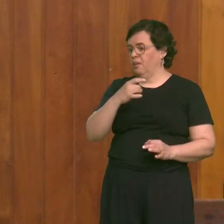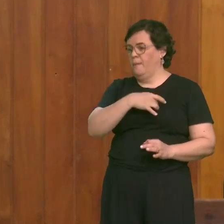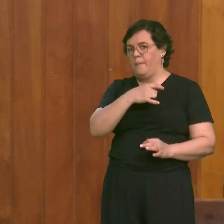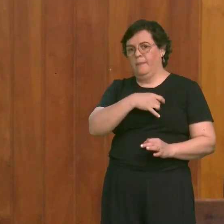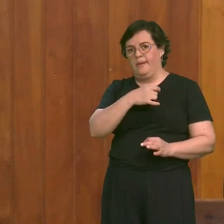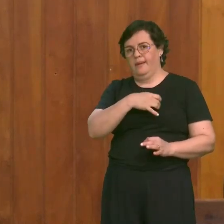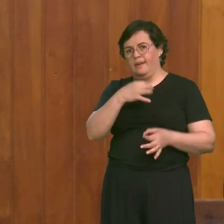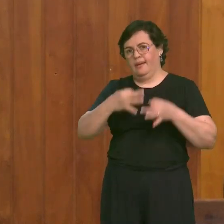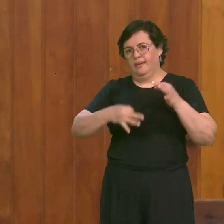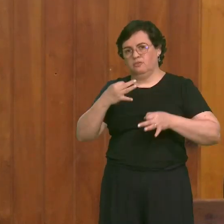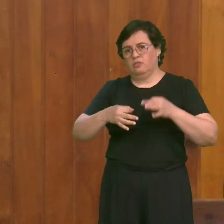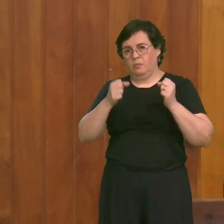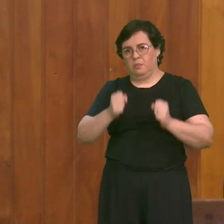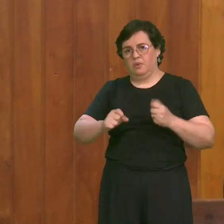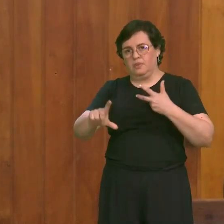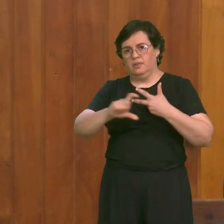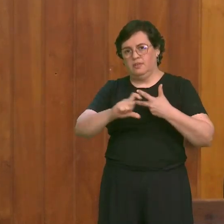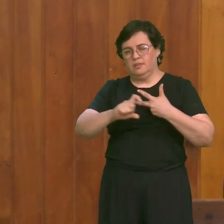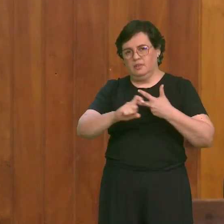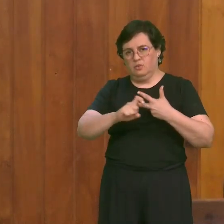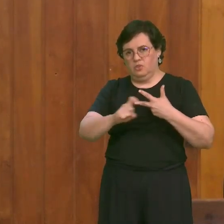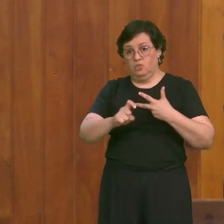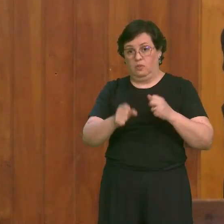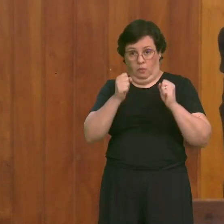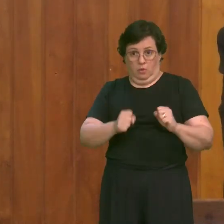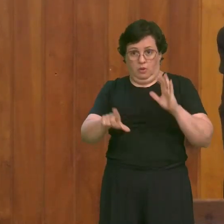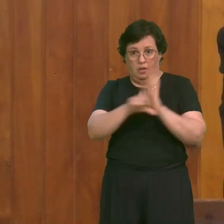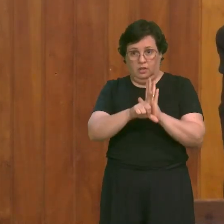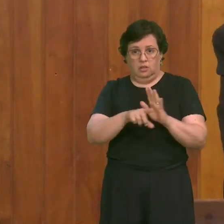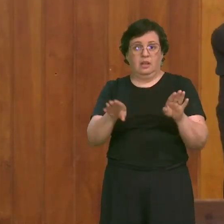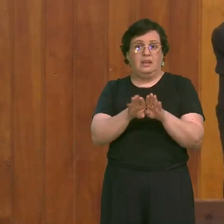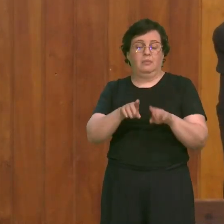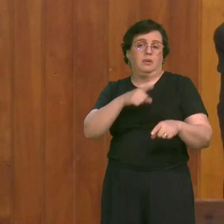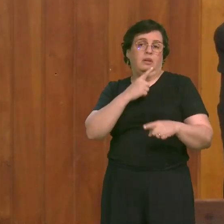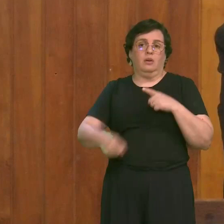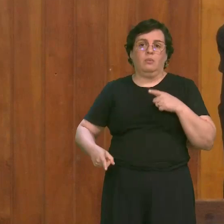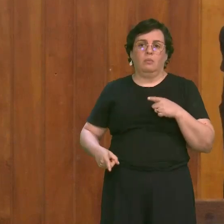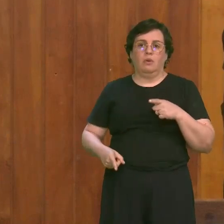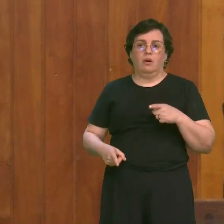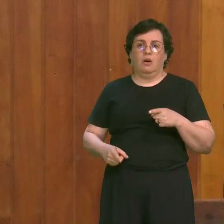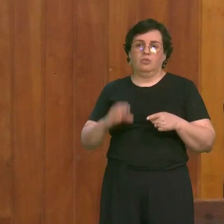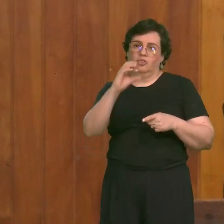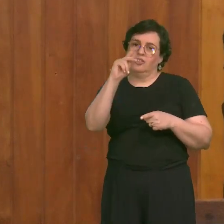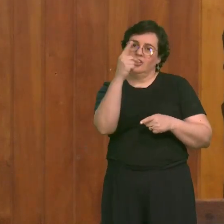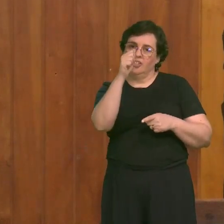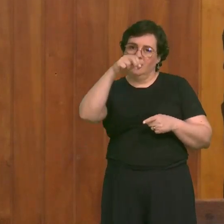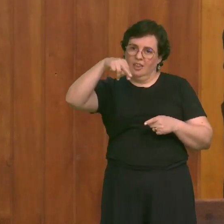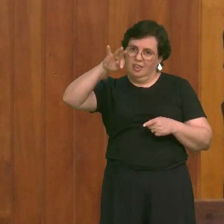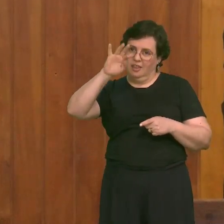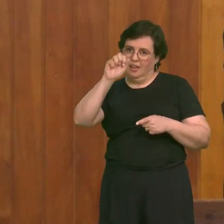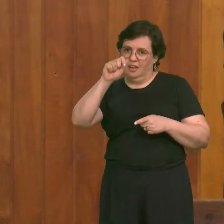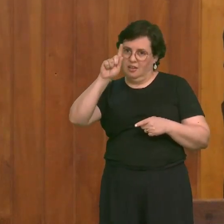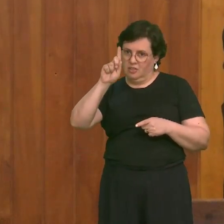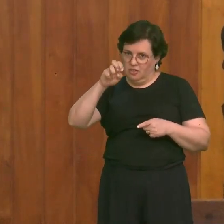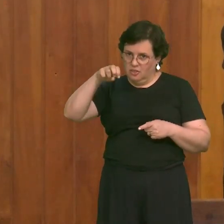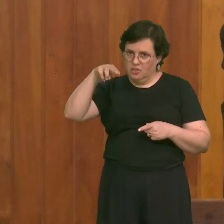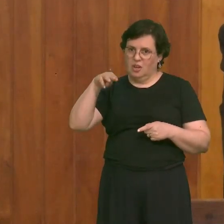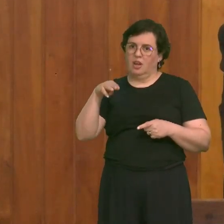julgamento de Poder Executivo o poder legislativo também não pode chantagear Poder Executivo